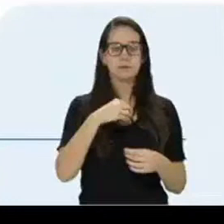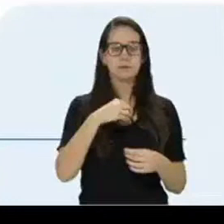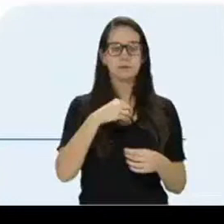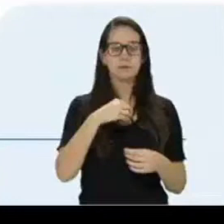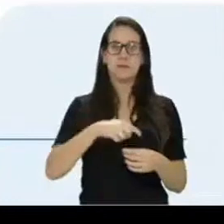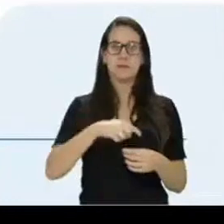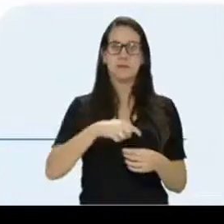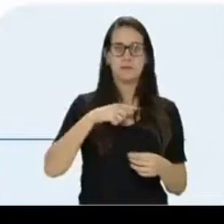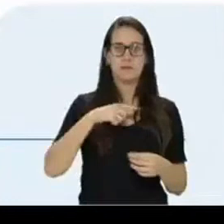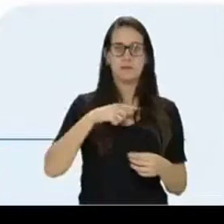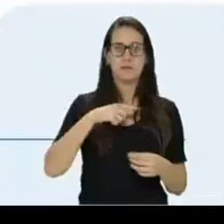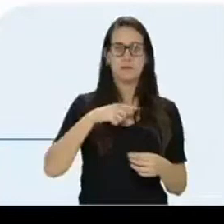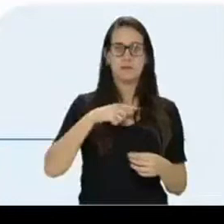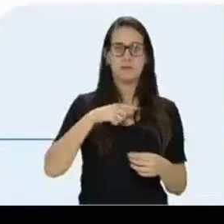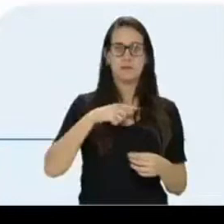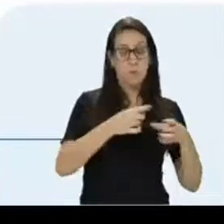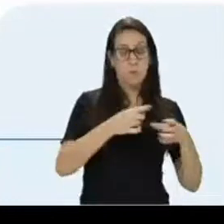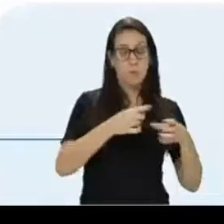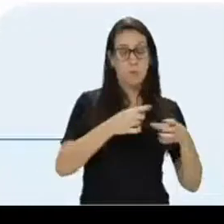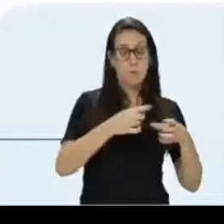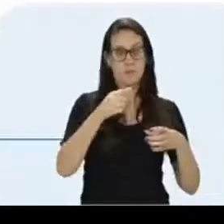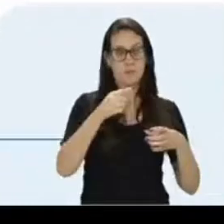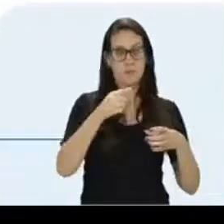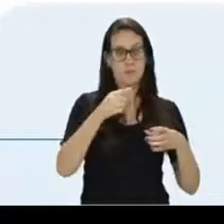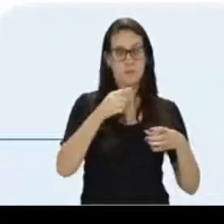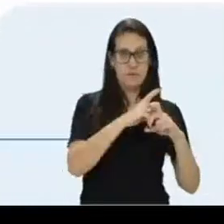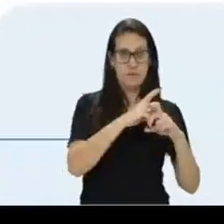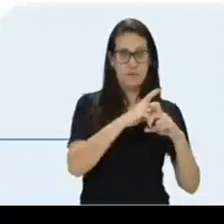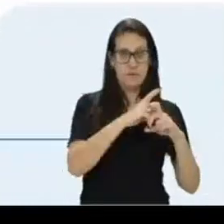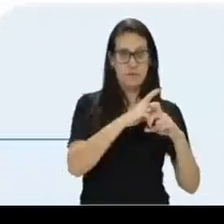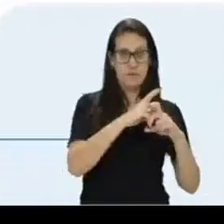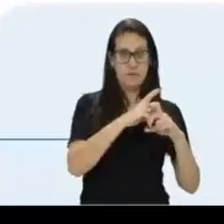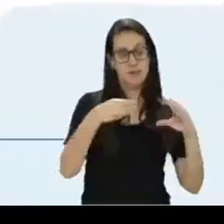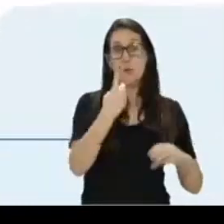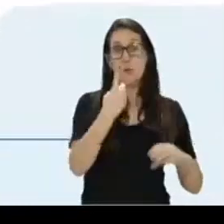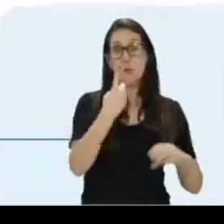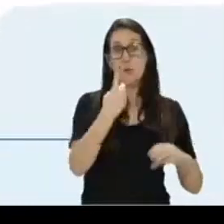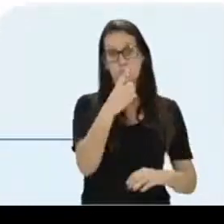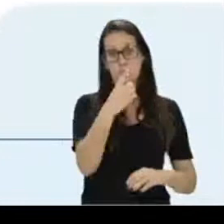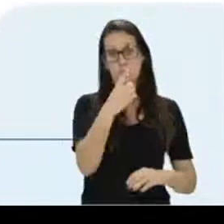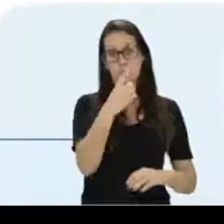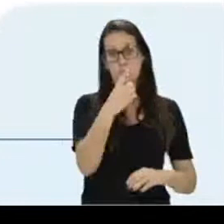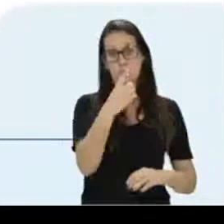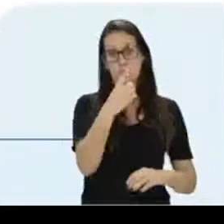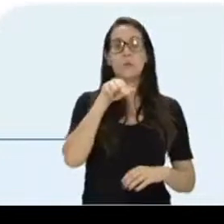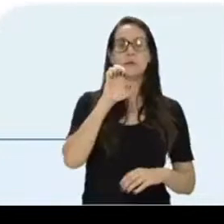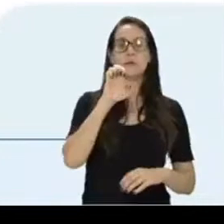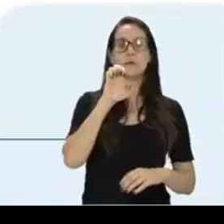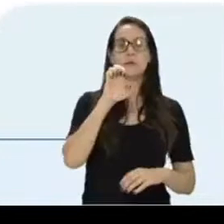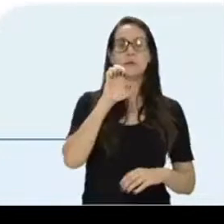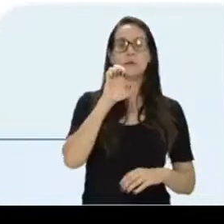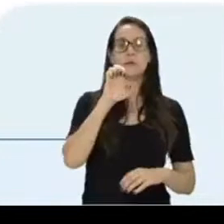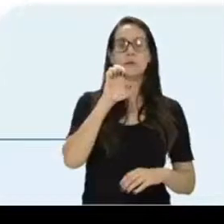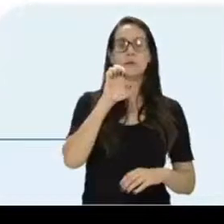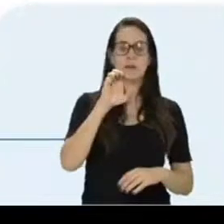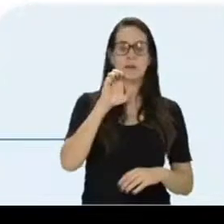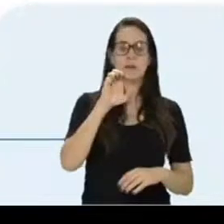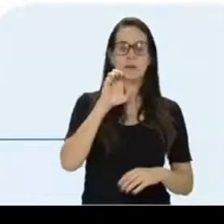organismos que constituem esse domínio são organismos unicelulares. Então, por ser unicelulares, eles são